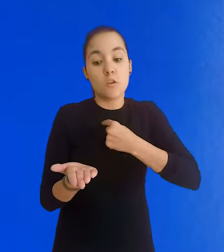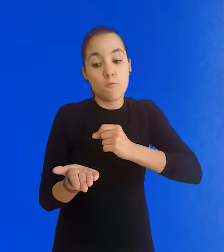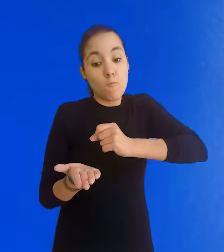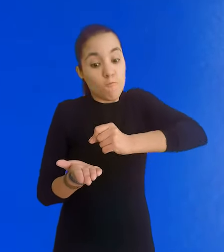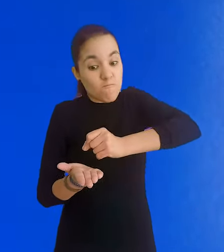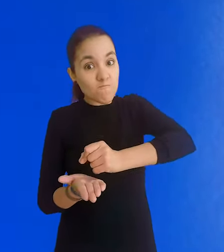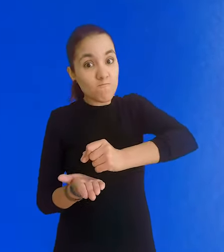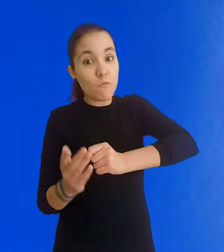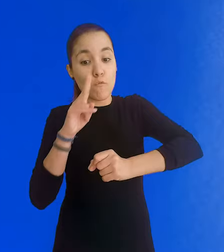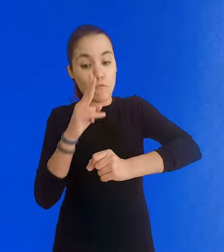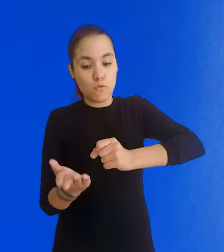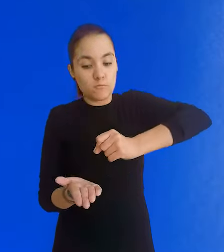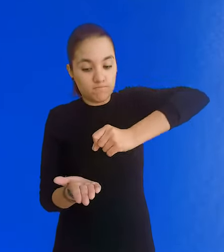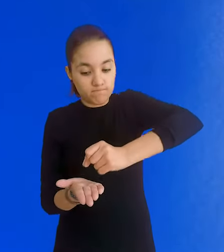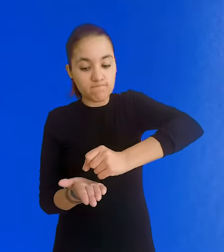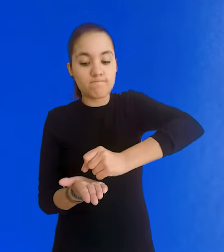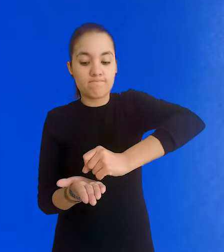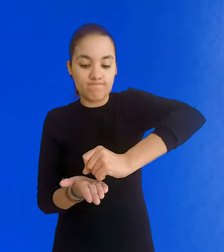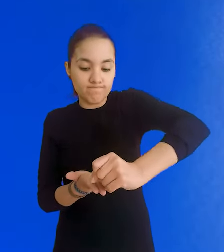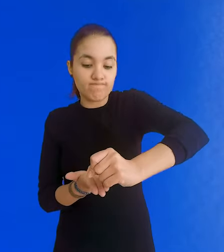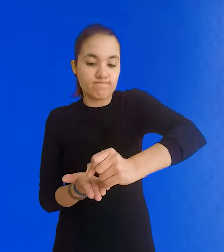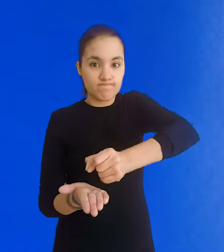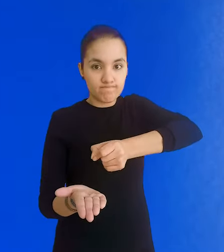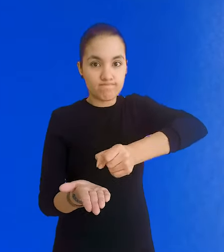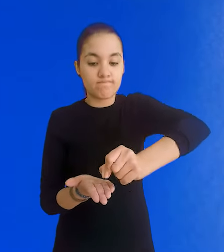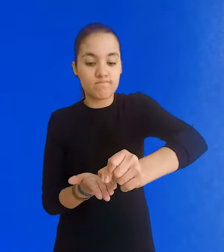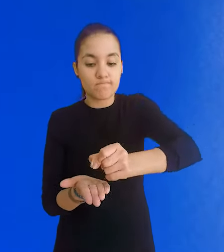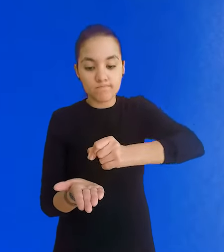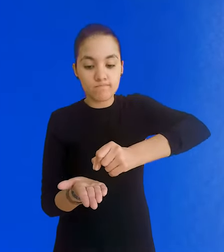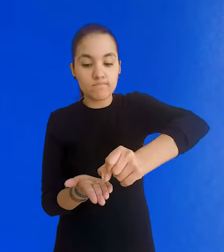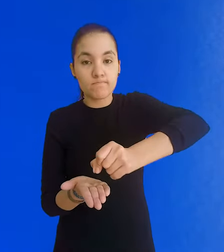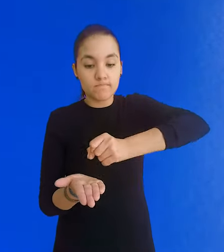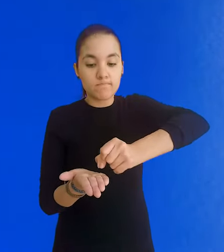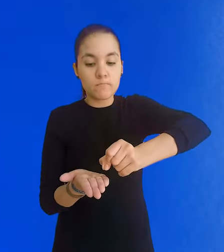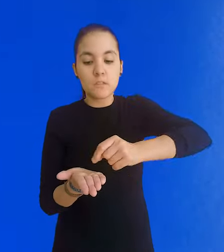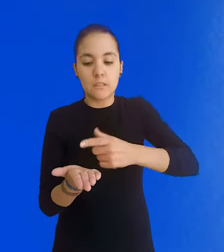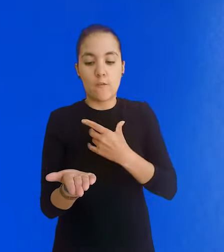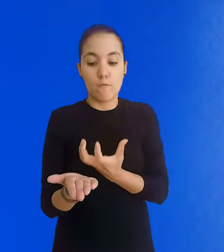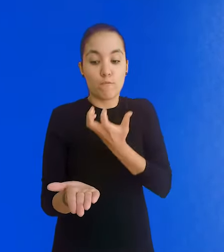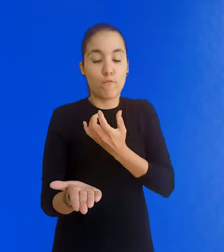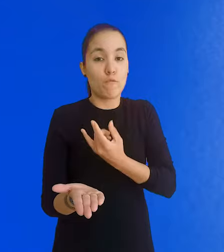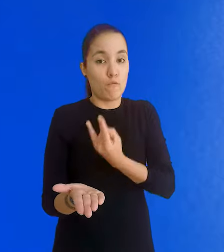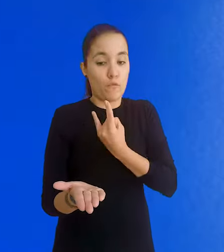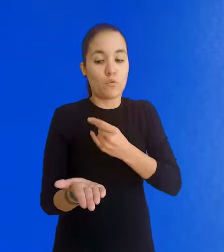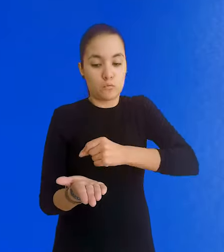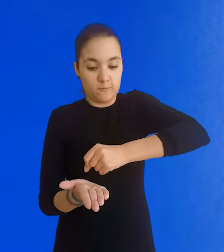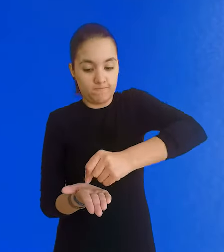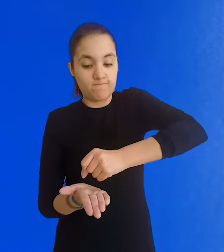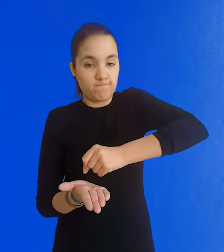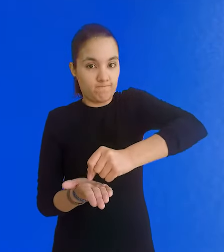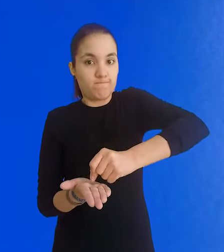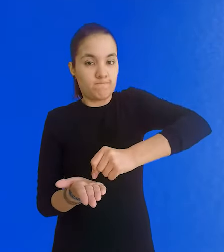eu faço um risco mais forte, né, empregando mais força com a mão, com os dedos, sai um traço mais pigmentado, uma